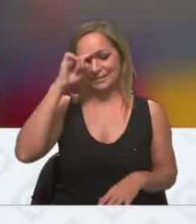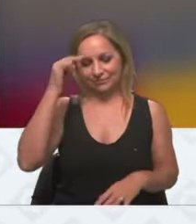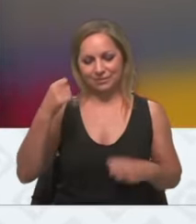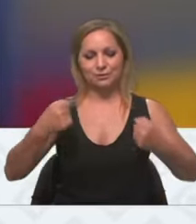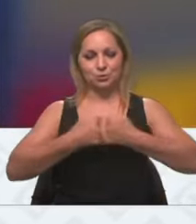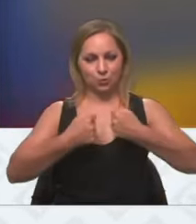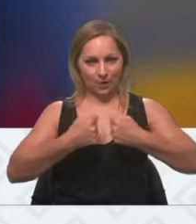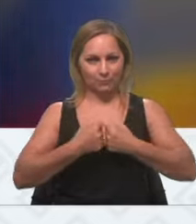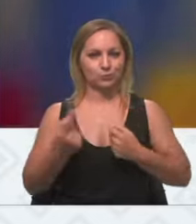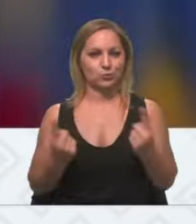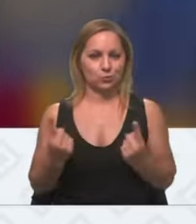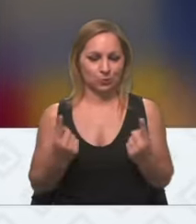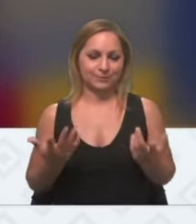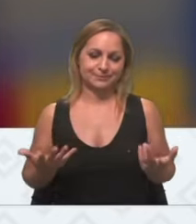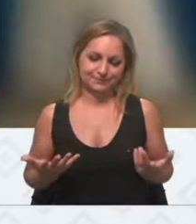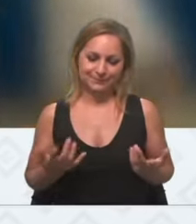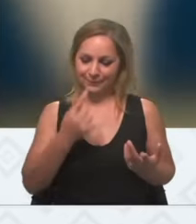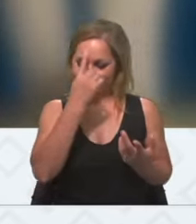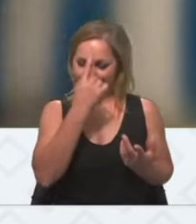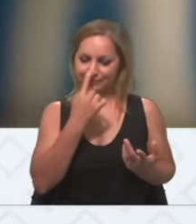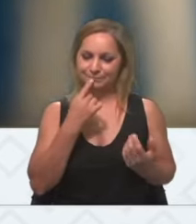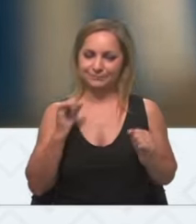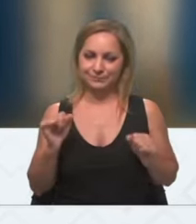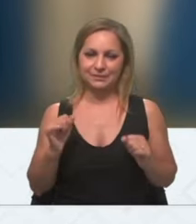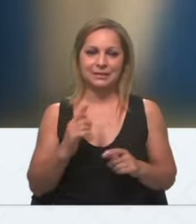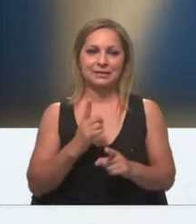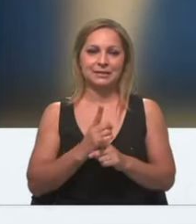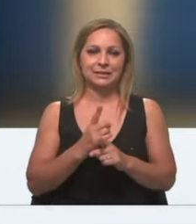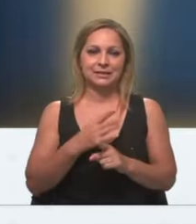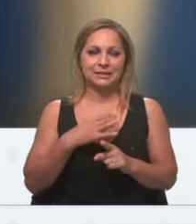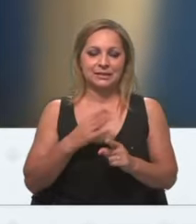chocamos um bocadinho. E mesmo que se queira dissociar a questão...